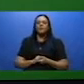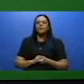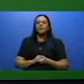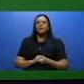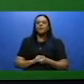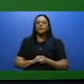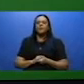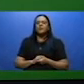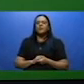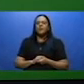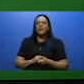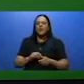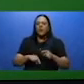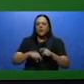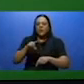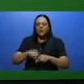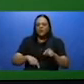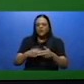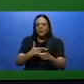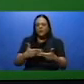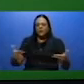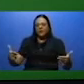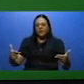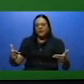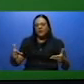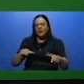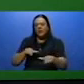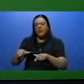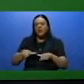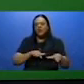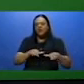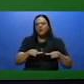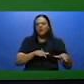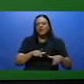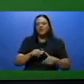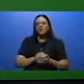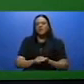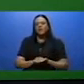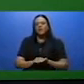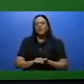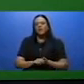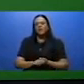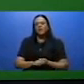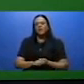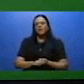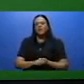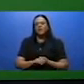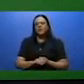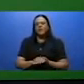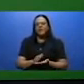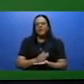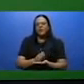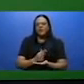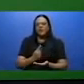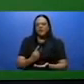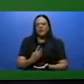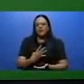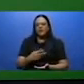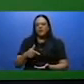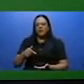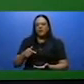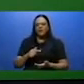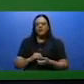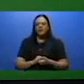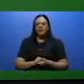Ah lá, vários instrumentos de trabalho. Passa aí para a sua página 147, dá uma olhada nesses instrumentos de trabalho.